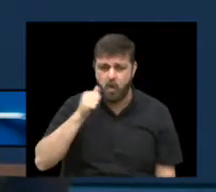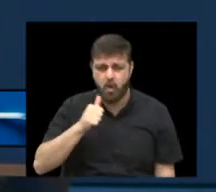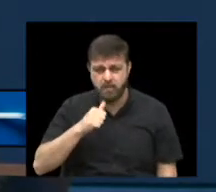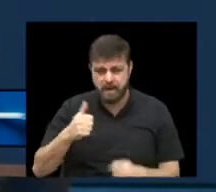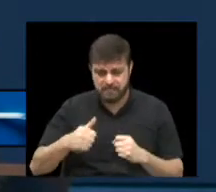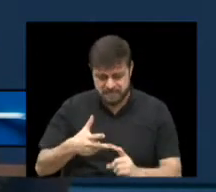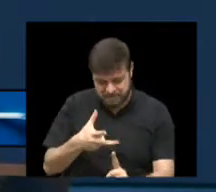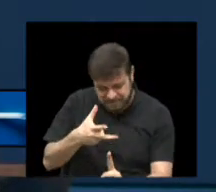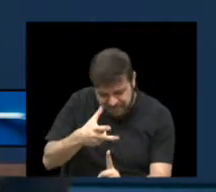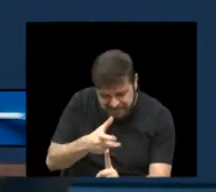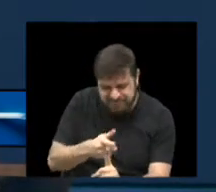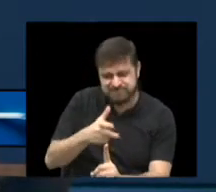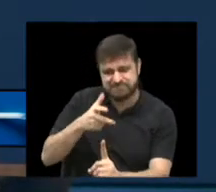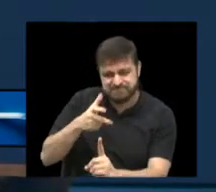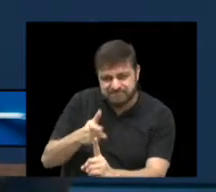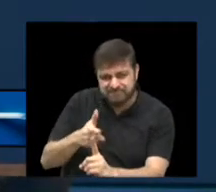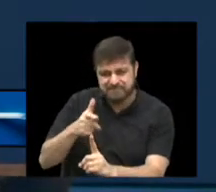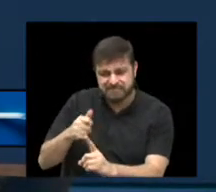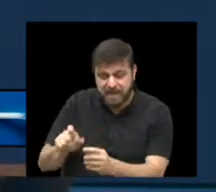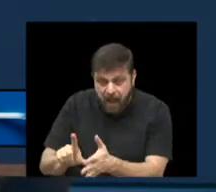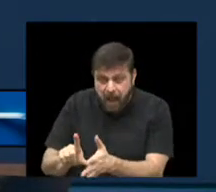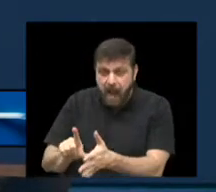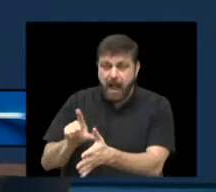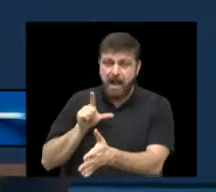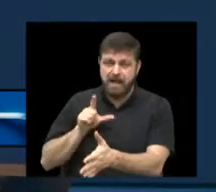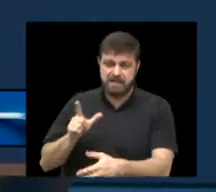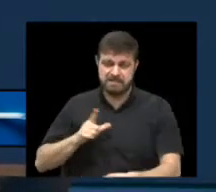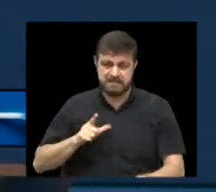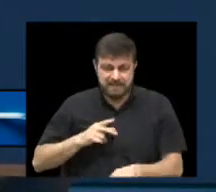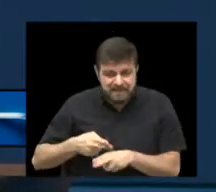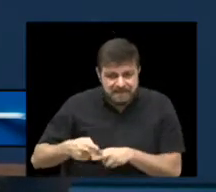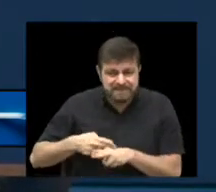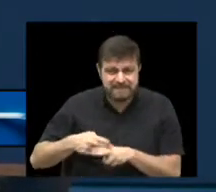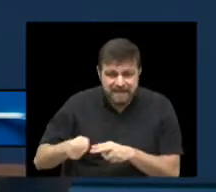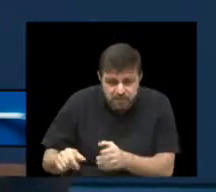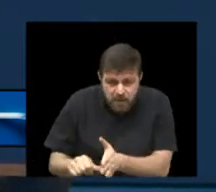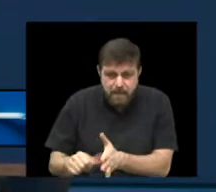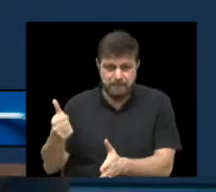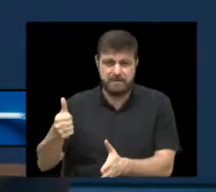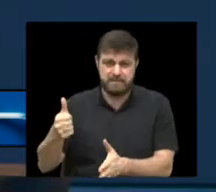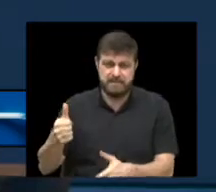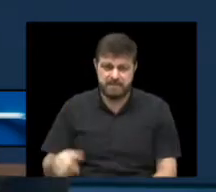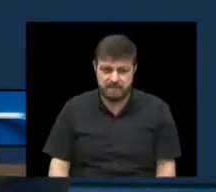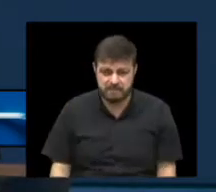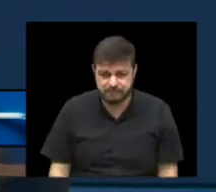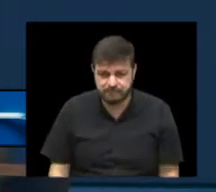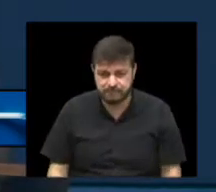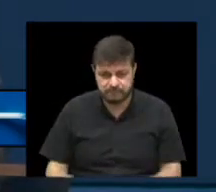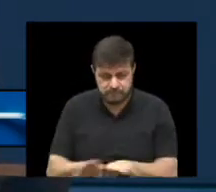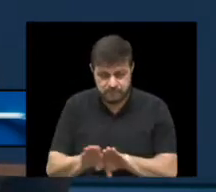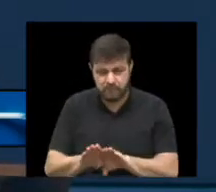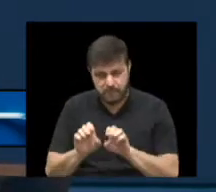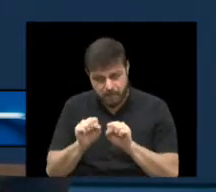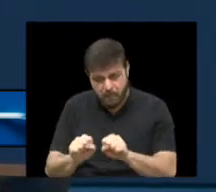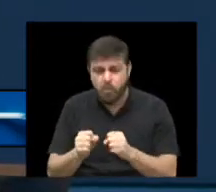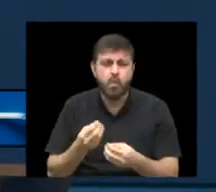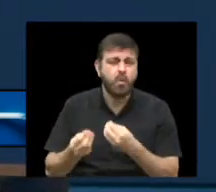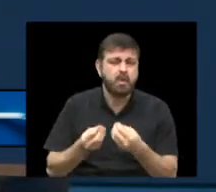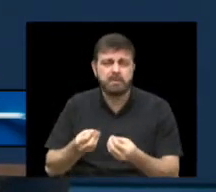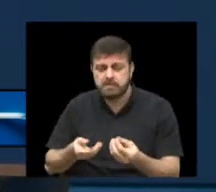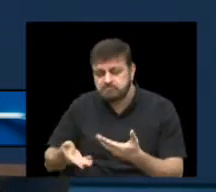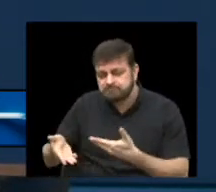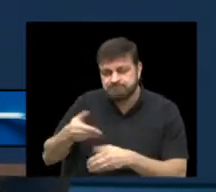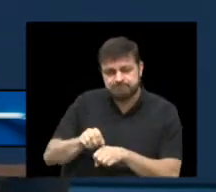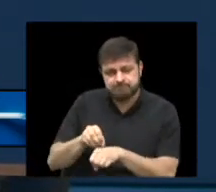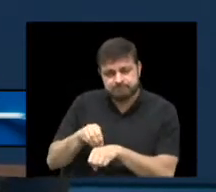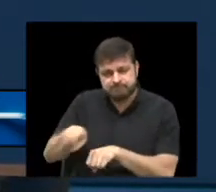façam a sua vacinação antes de iniciarem, né, antes de terem a sua primeira relação sexual. Ele também pode ser transmitido